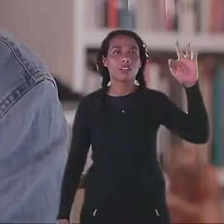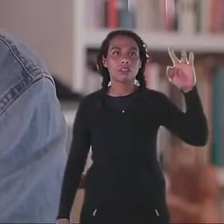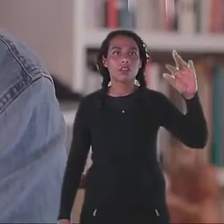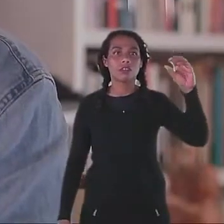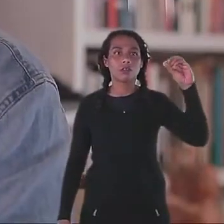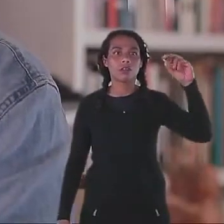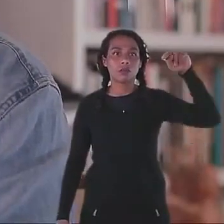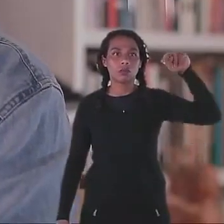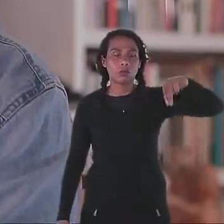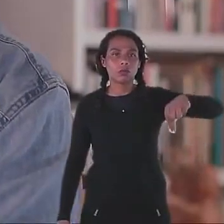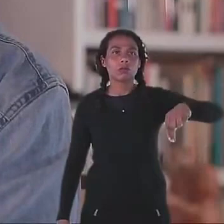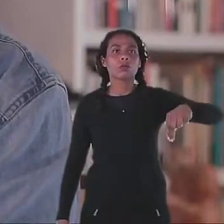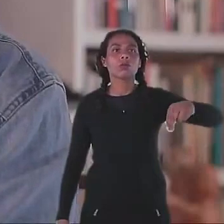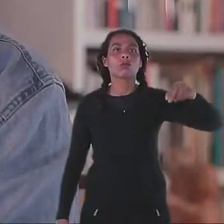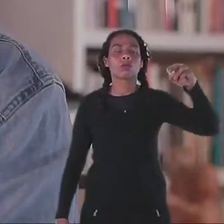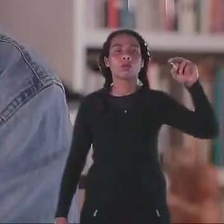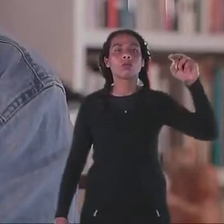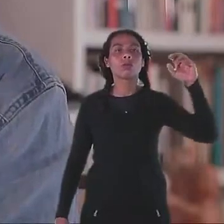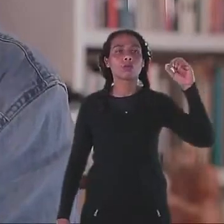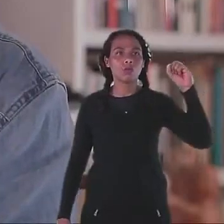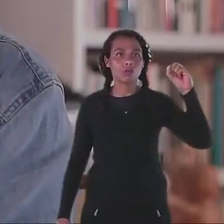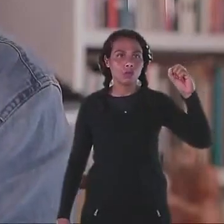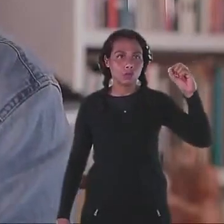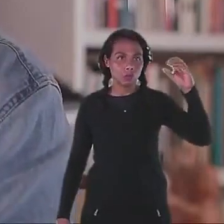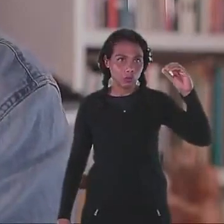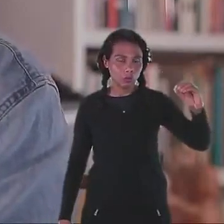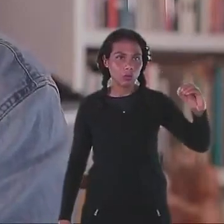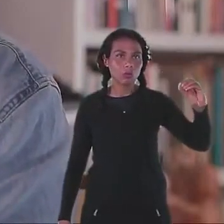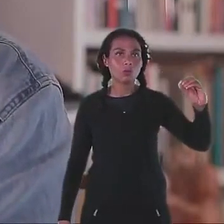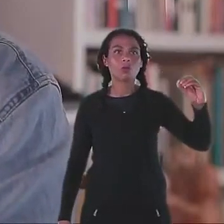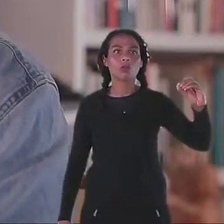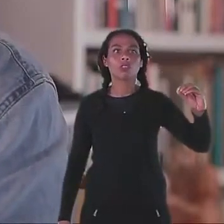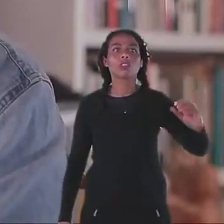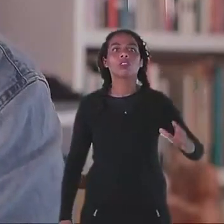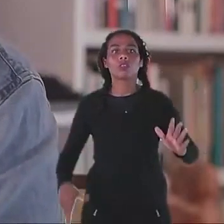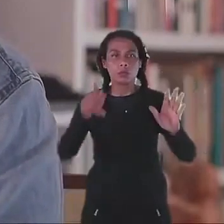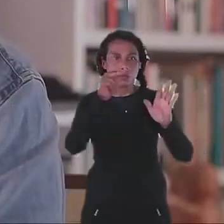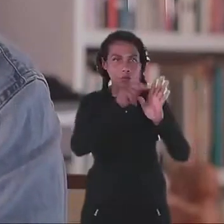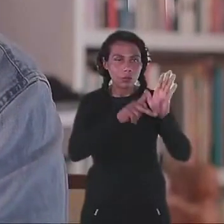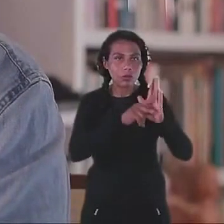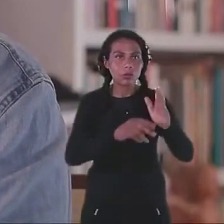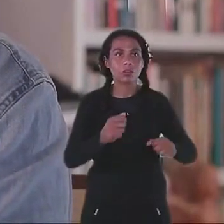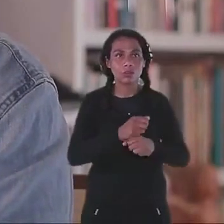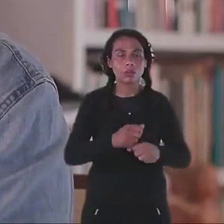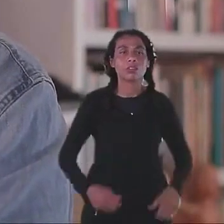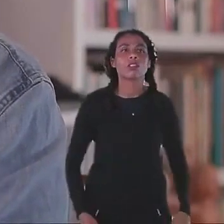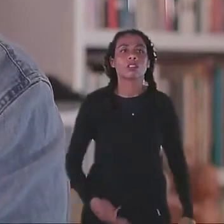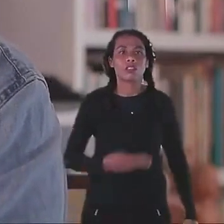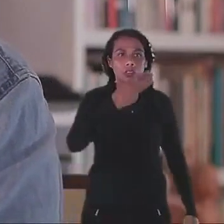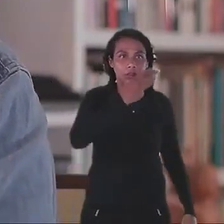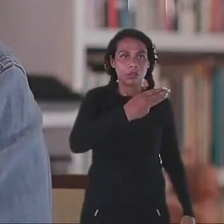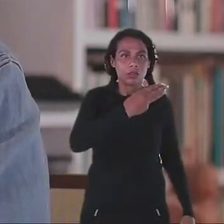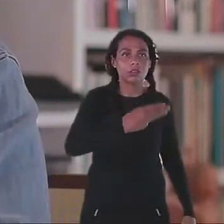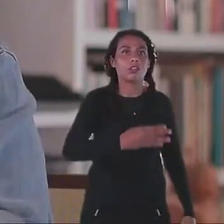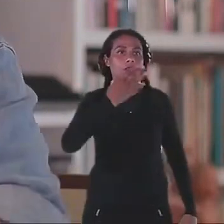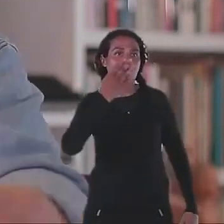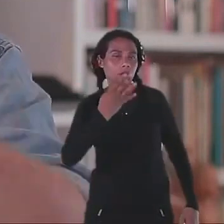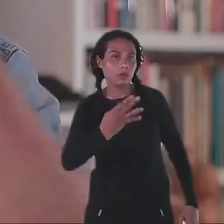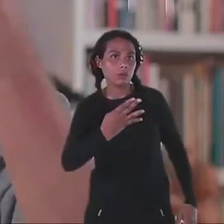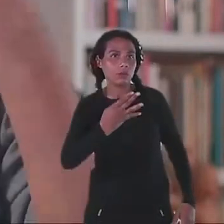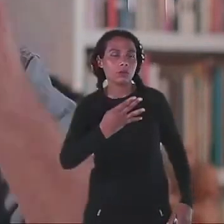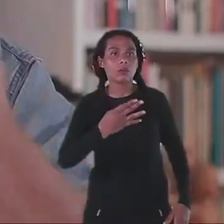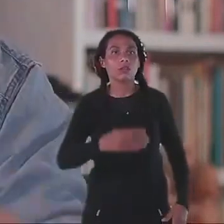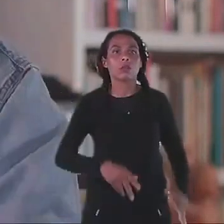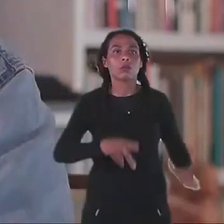anos, mas agora dei uma parada. Eu faço o projeto Sempre um Papo há 34 anos presencial e há 1 ano